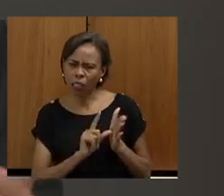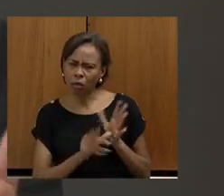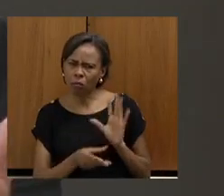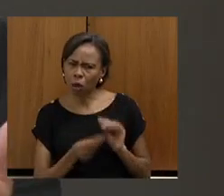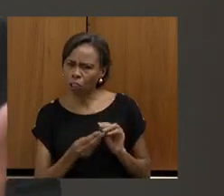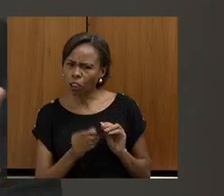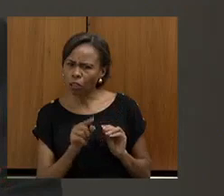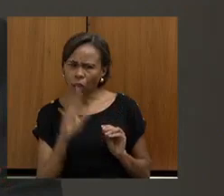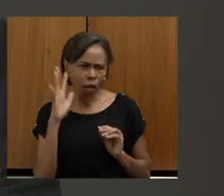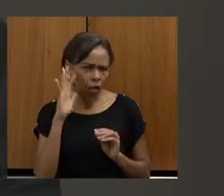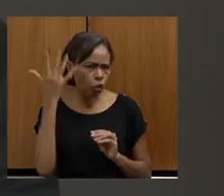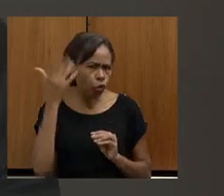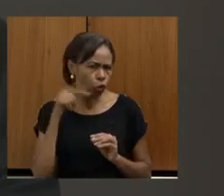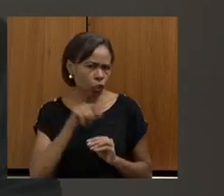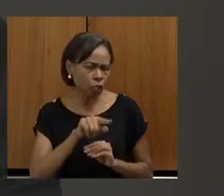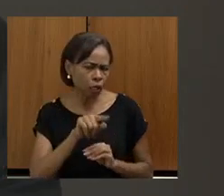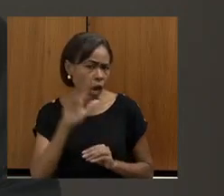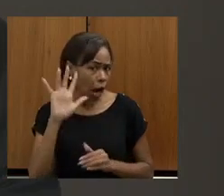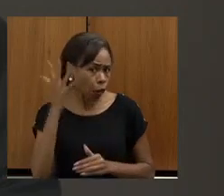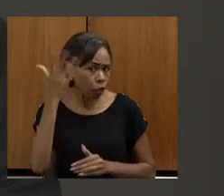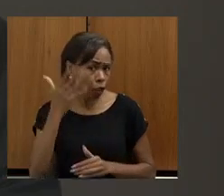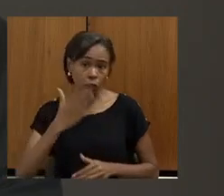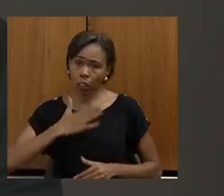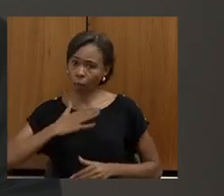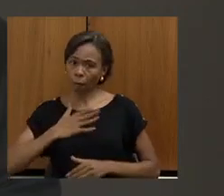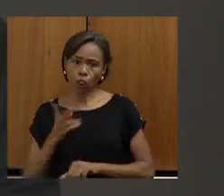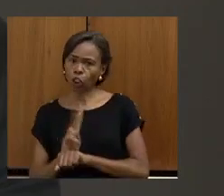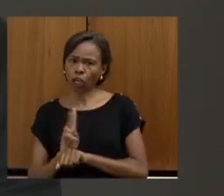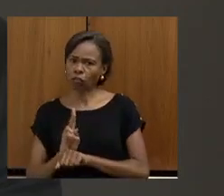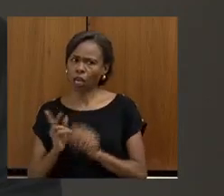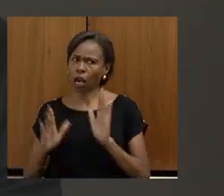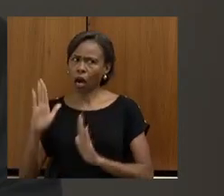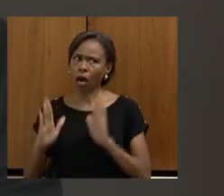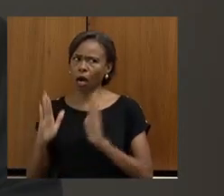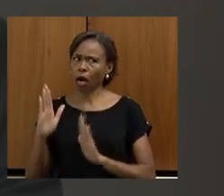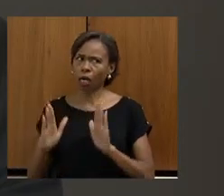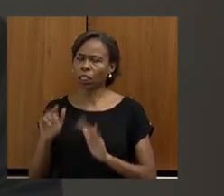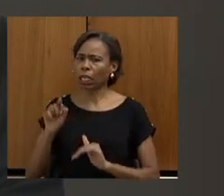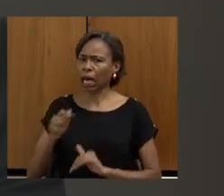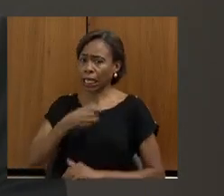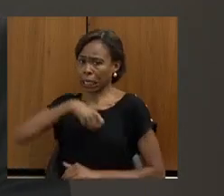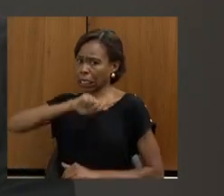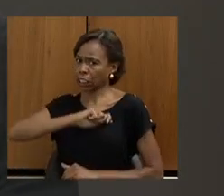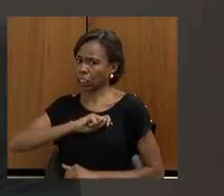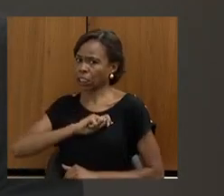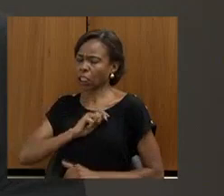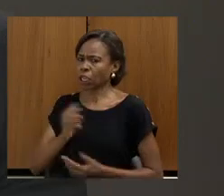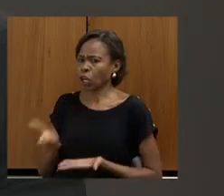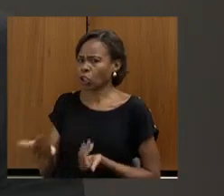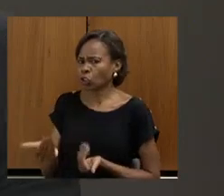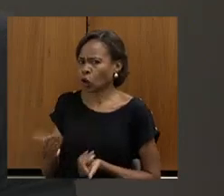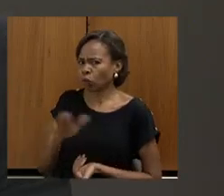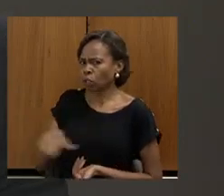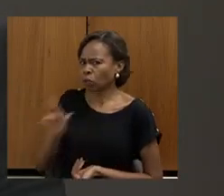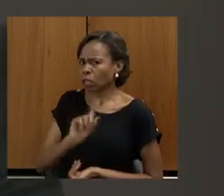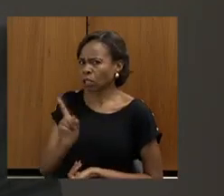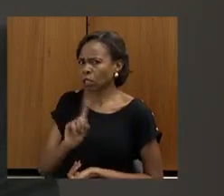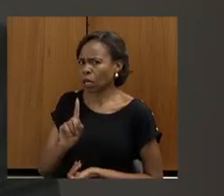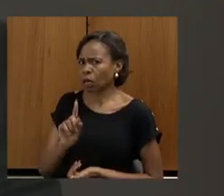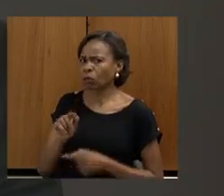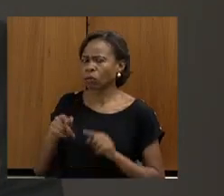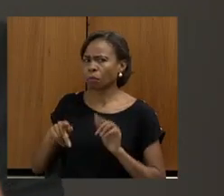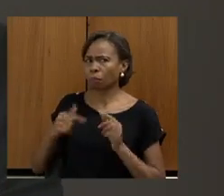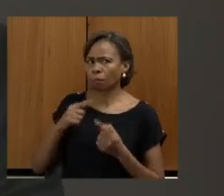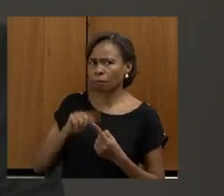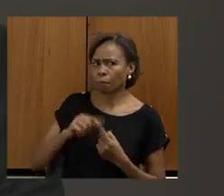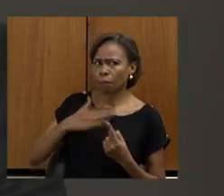não foi, obviamente, no âmbito da minha chefia, da Delegacia de Adolescência e Infância, nem mesmo da doutora Eliane,